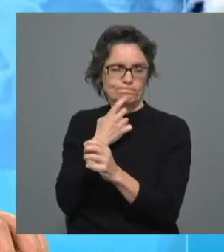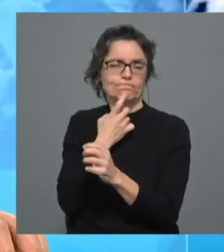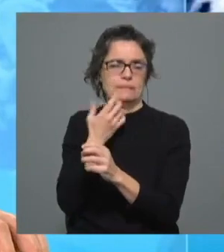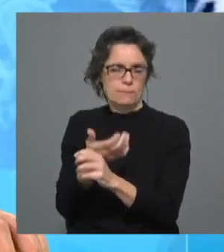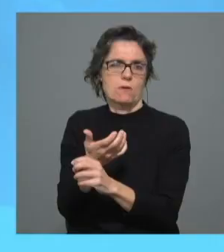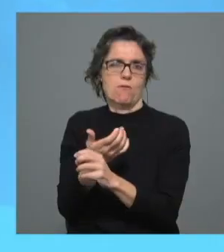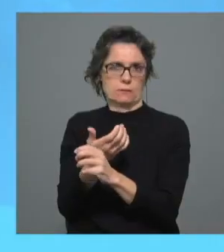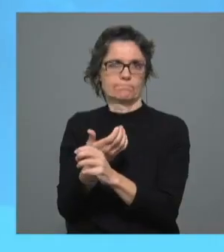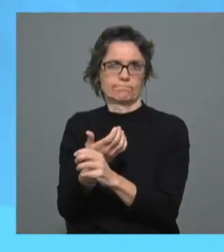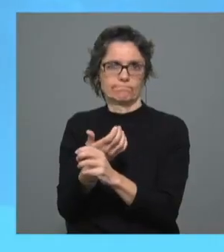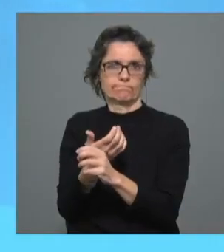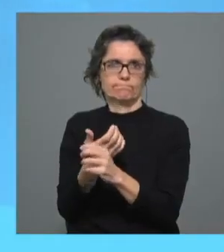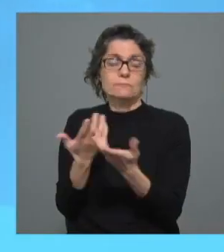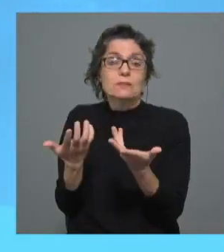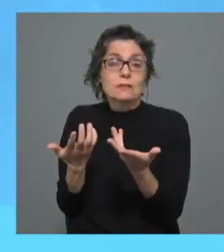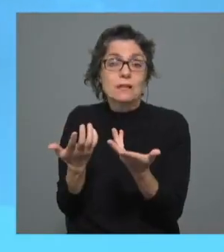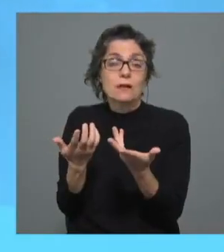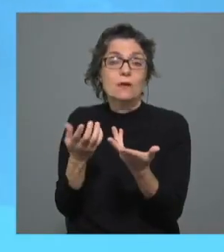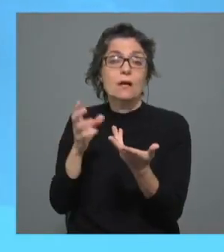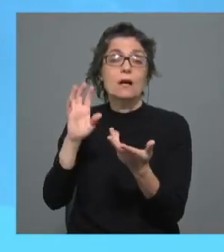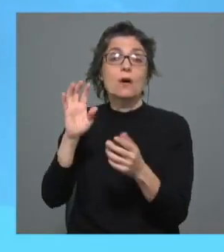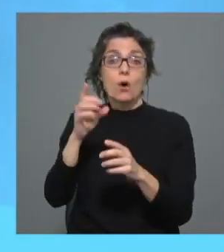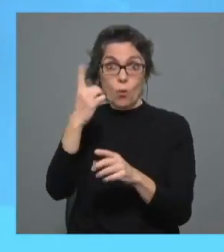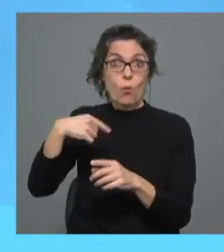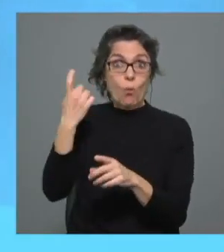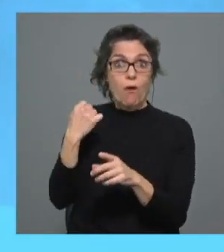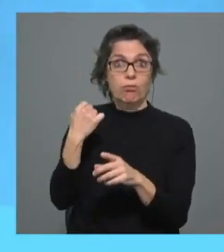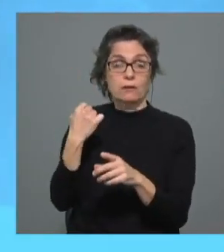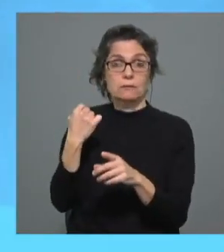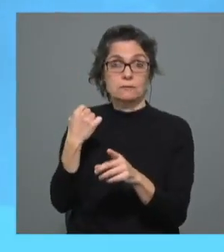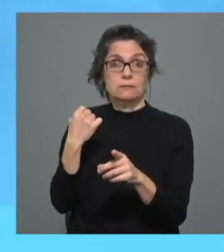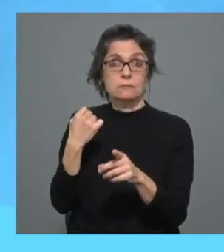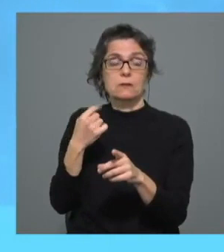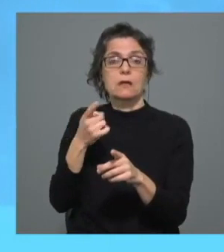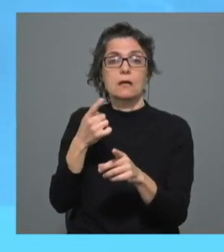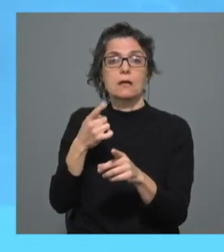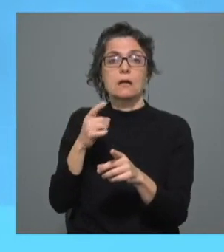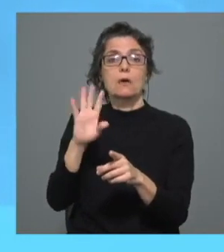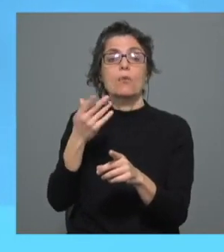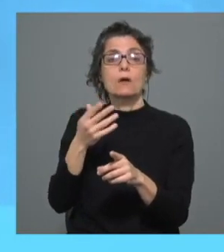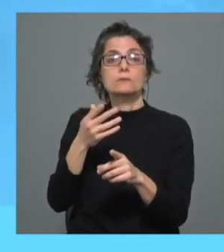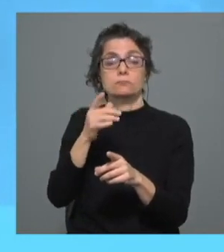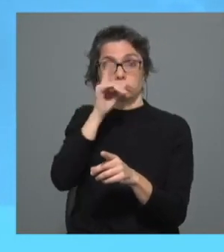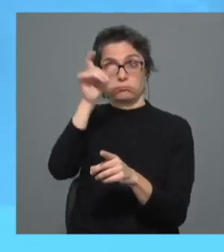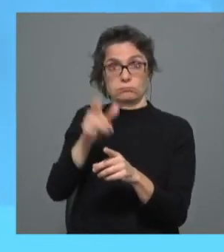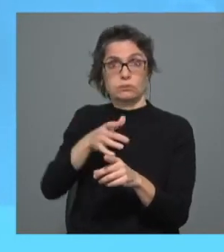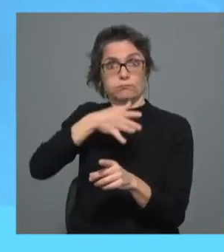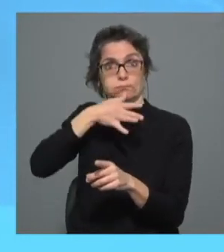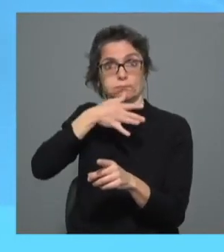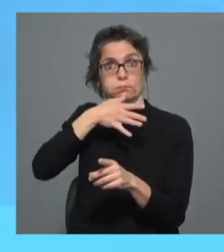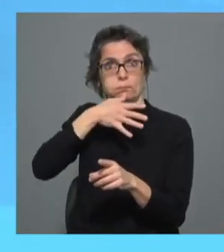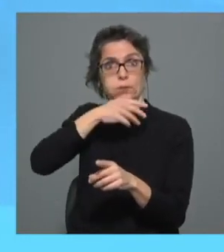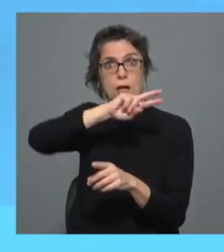imaginou ou o que é que compreendeu quando viu ontem aquela sessão em que o Sr. Putin discursou mais de